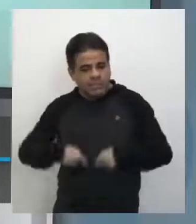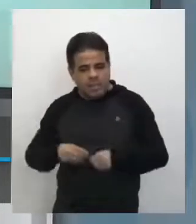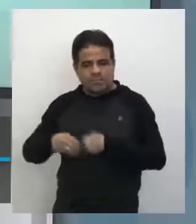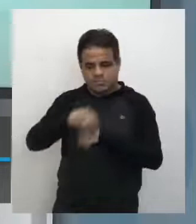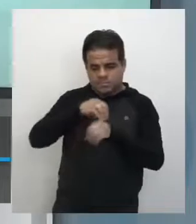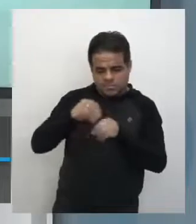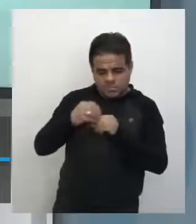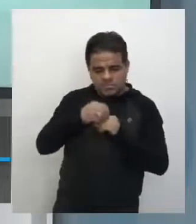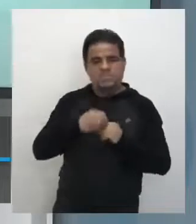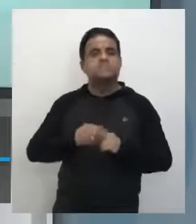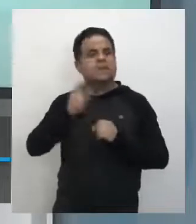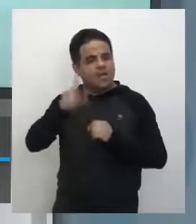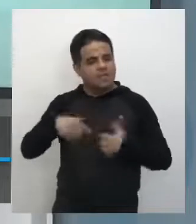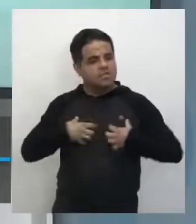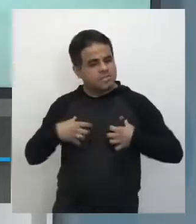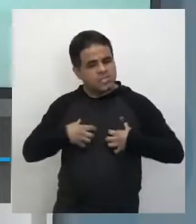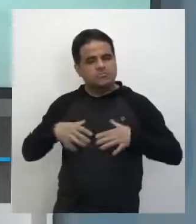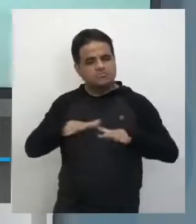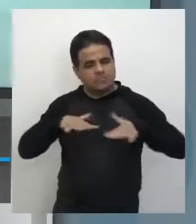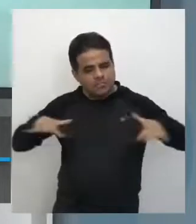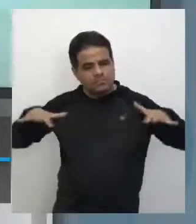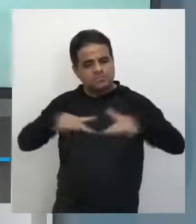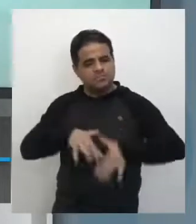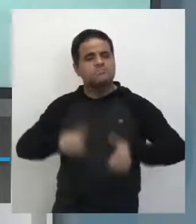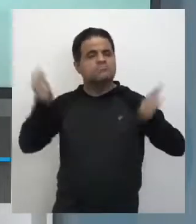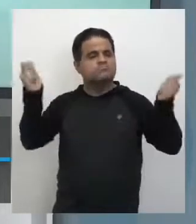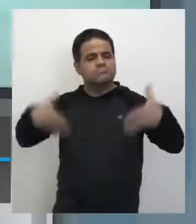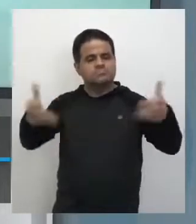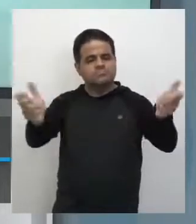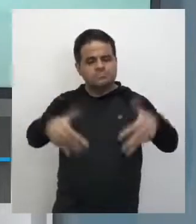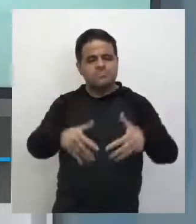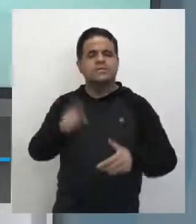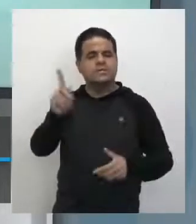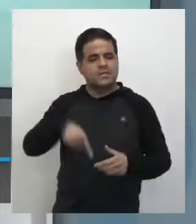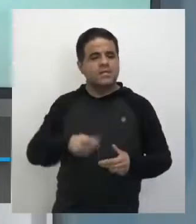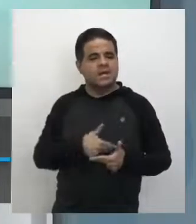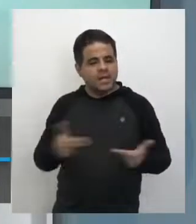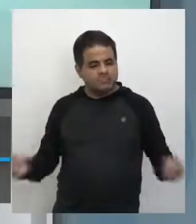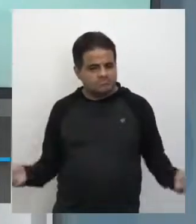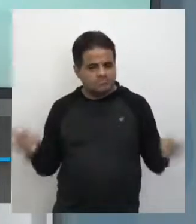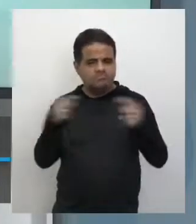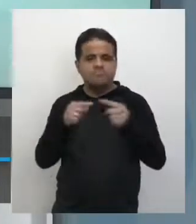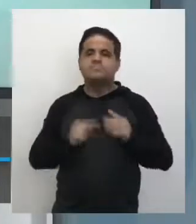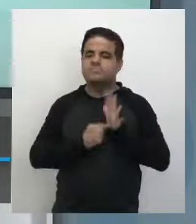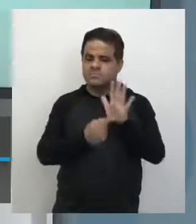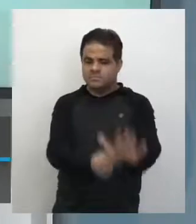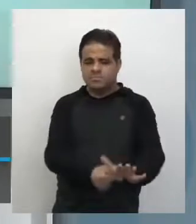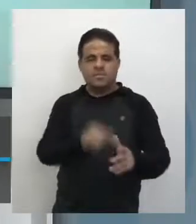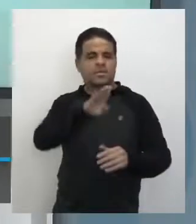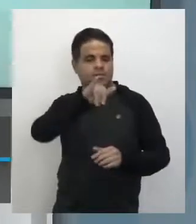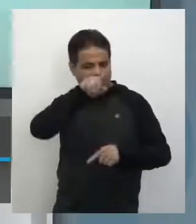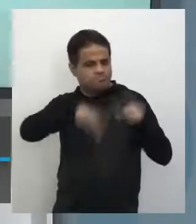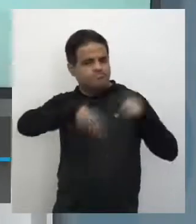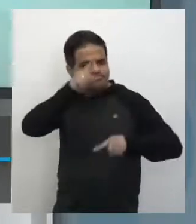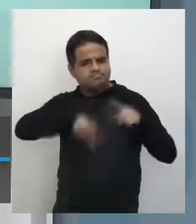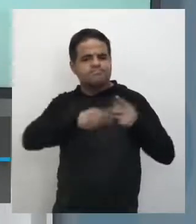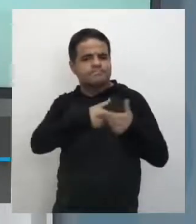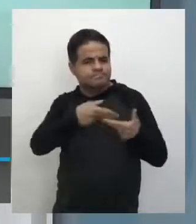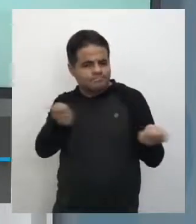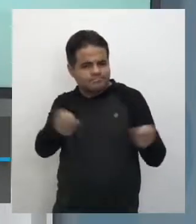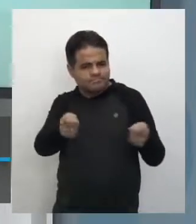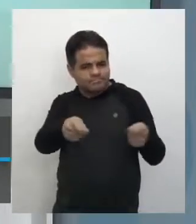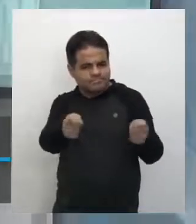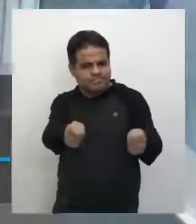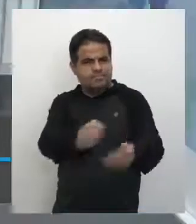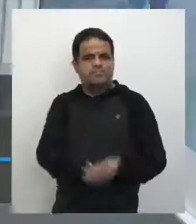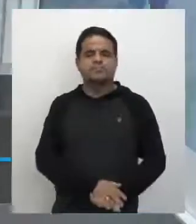Então, nessa maneira geral, a gente diz que essa seria uma das aplicações dos biomateriais. Um avanço grande